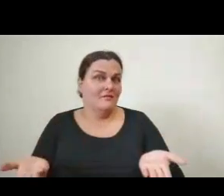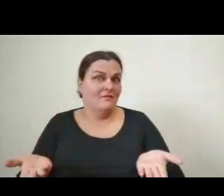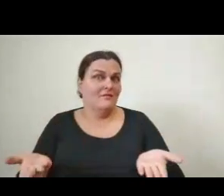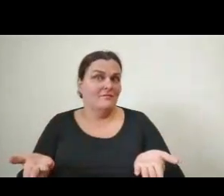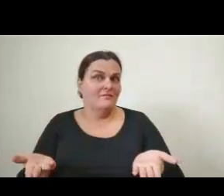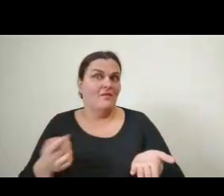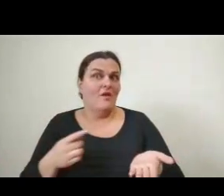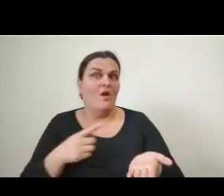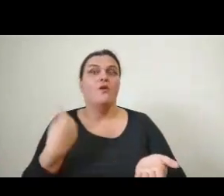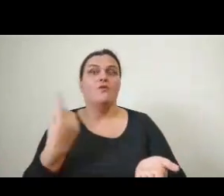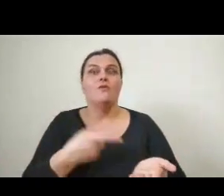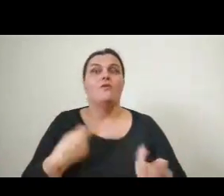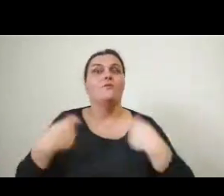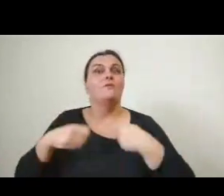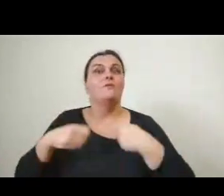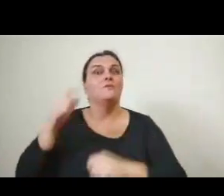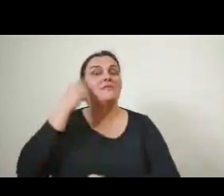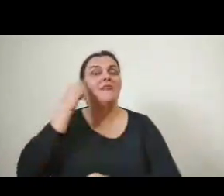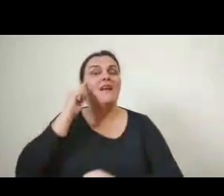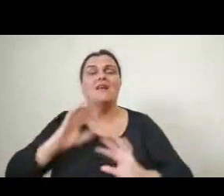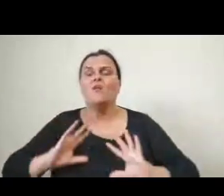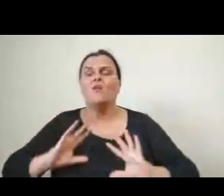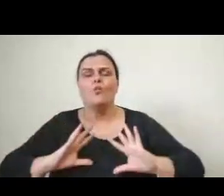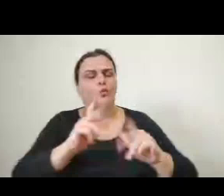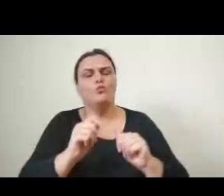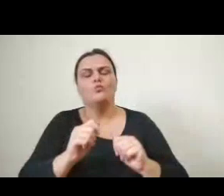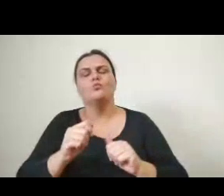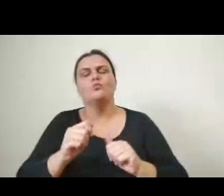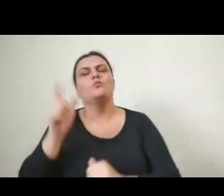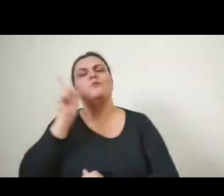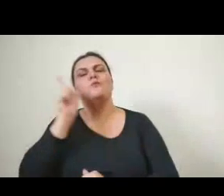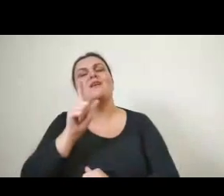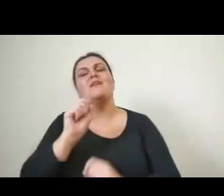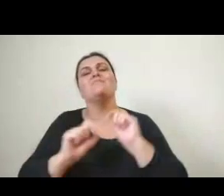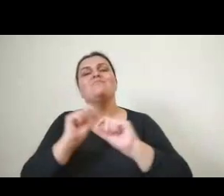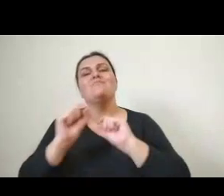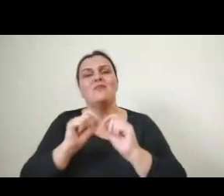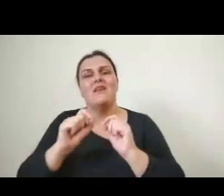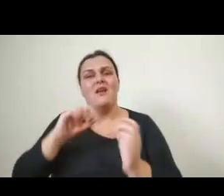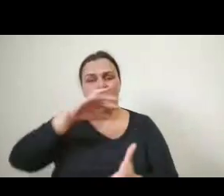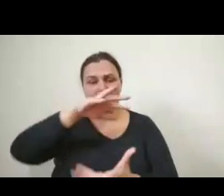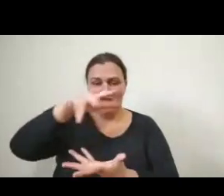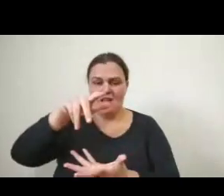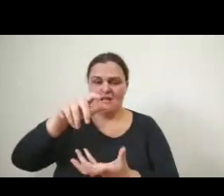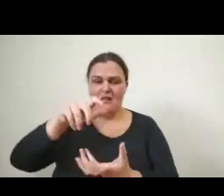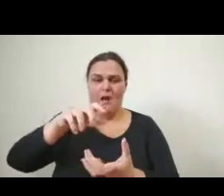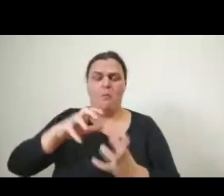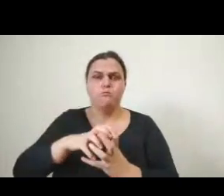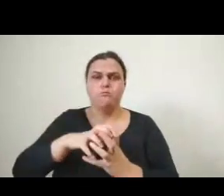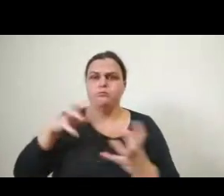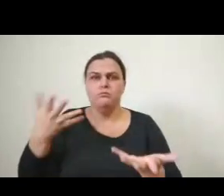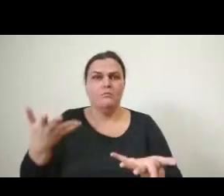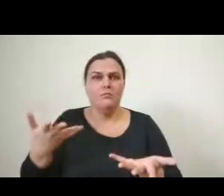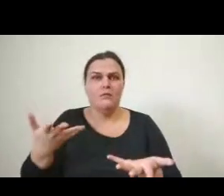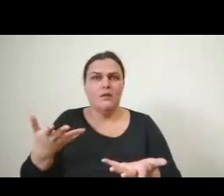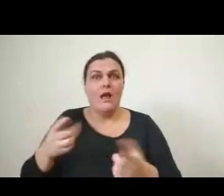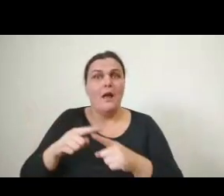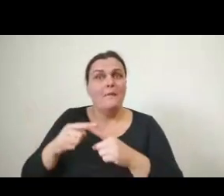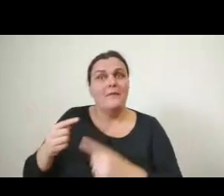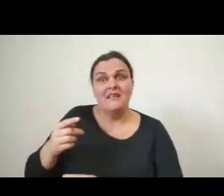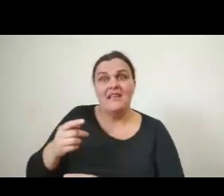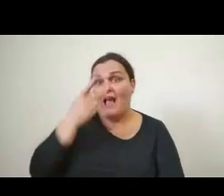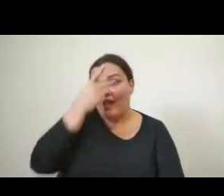causam degradação ambiental, mas as pessoas mais ricas causam mais degradação ambiental do que as mais